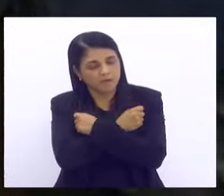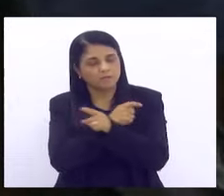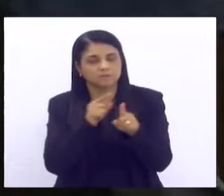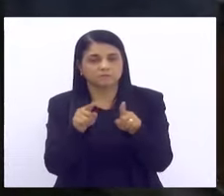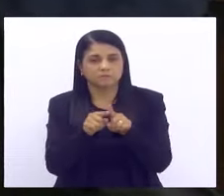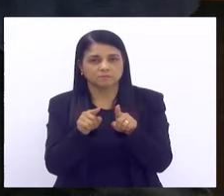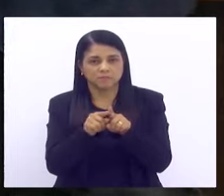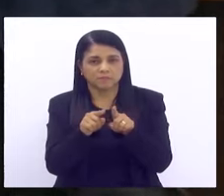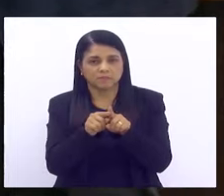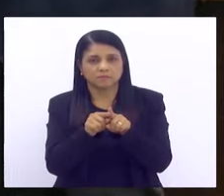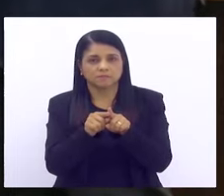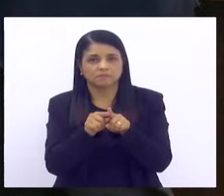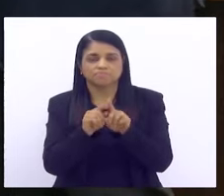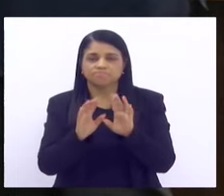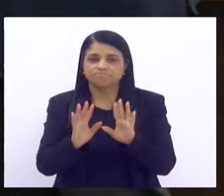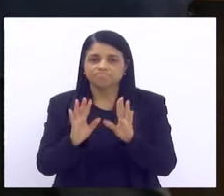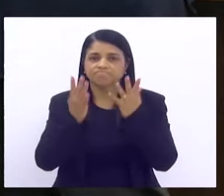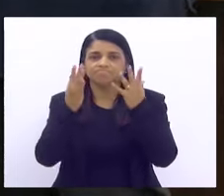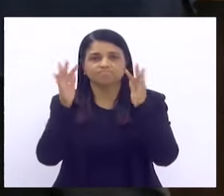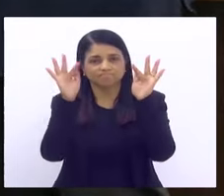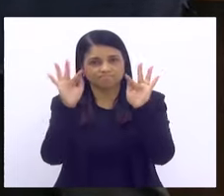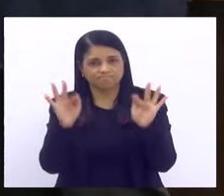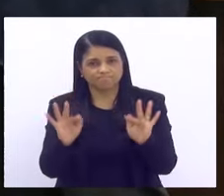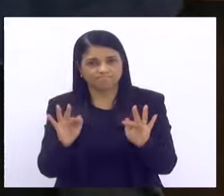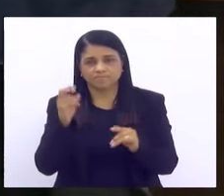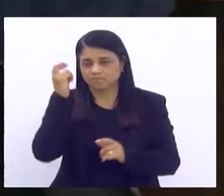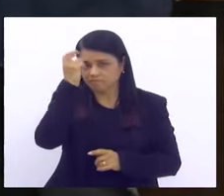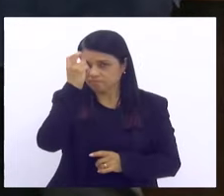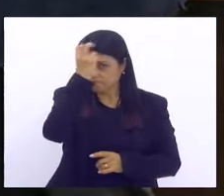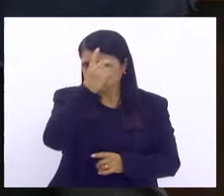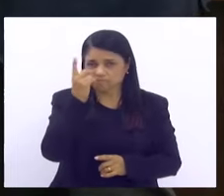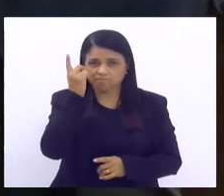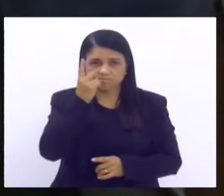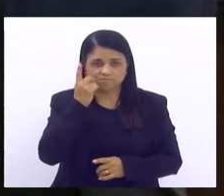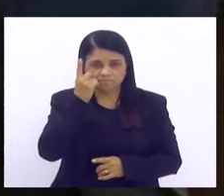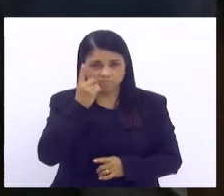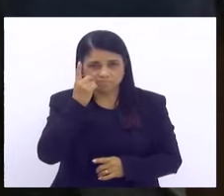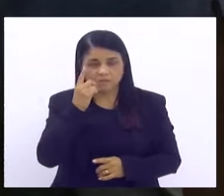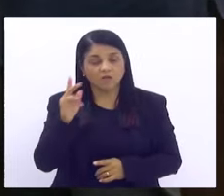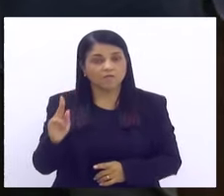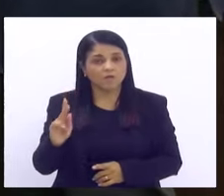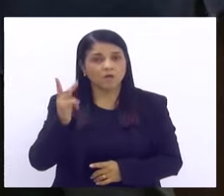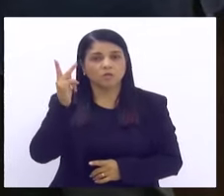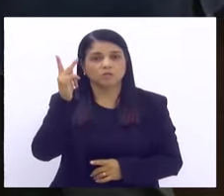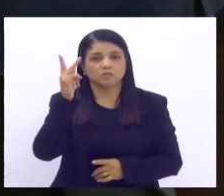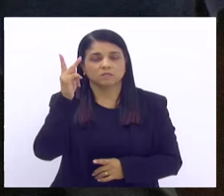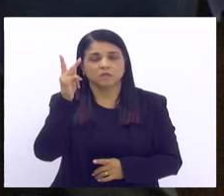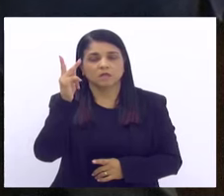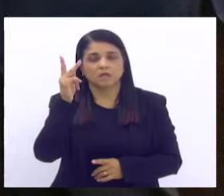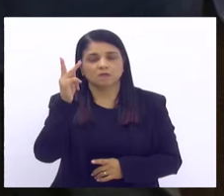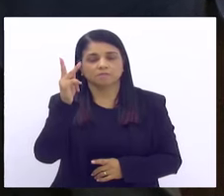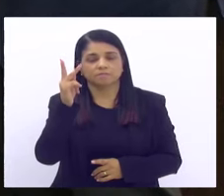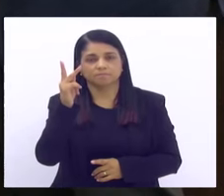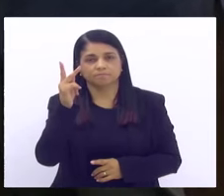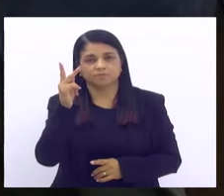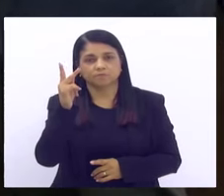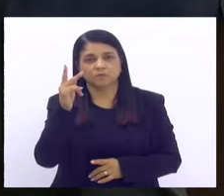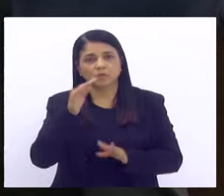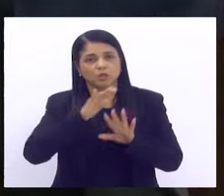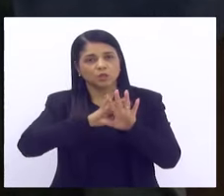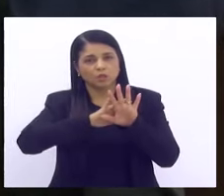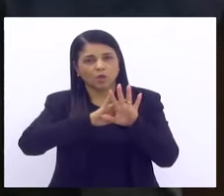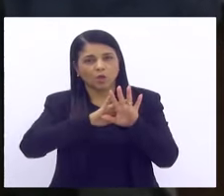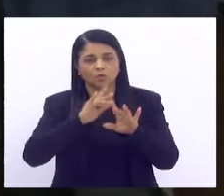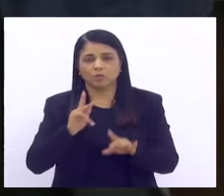uma vez, as felicitações à deputada Verônica Lima por valorizar o querido